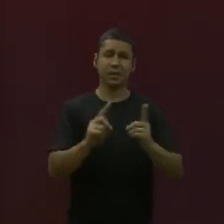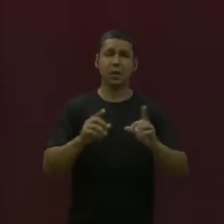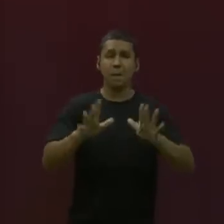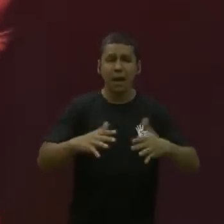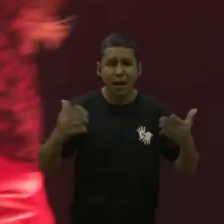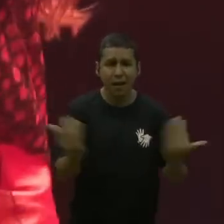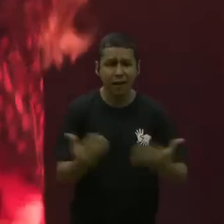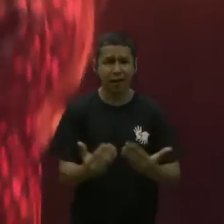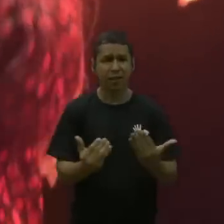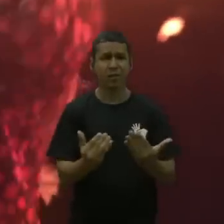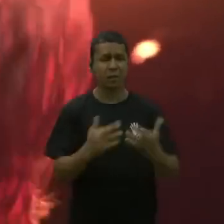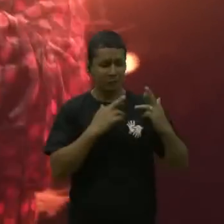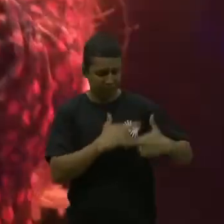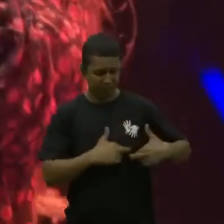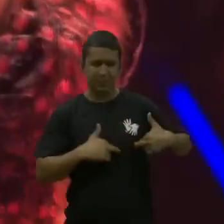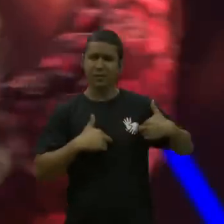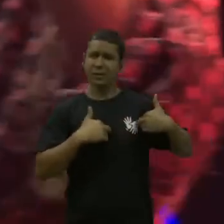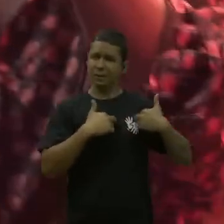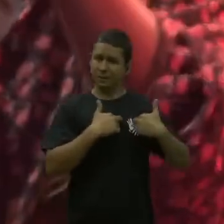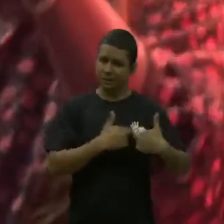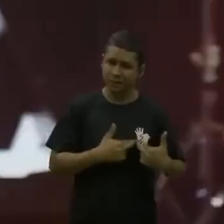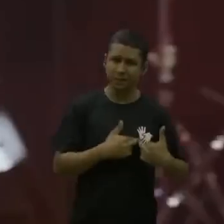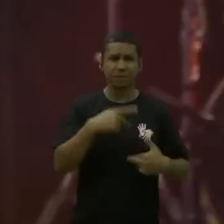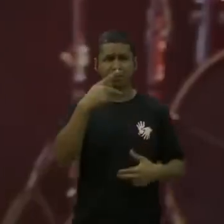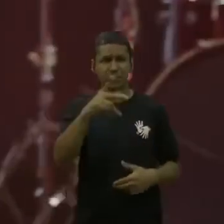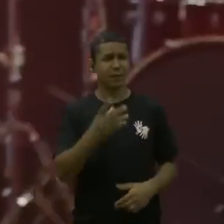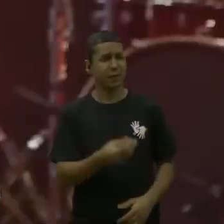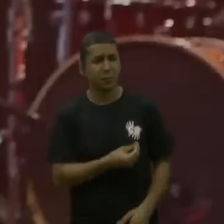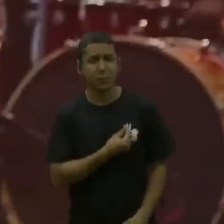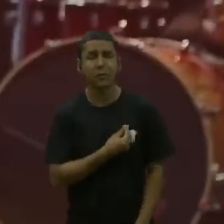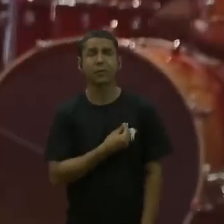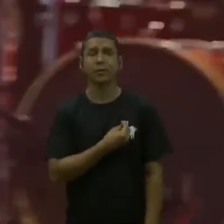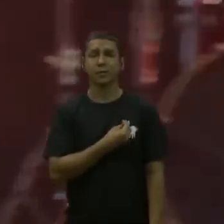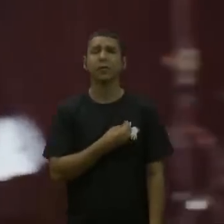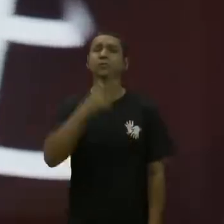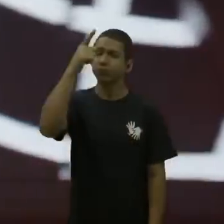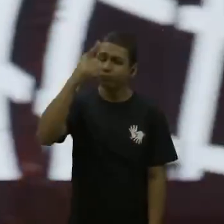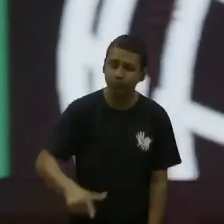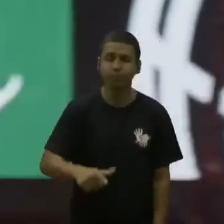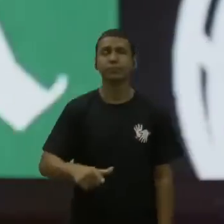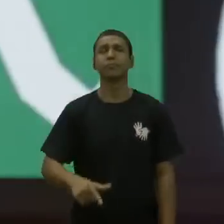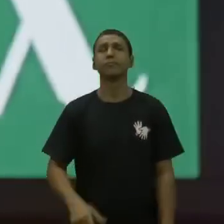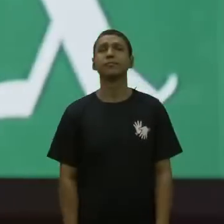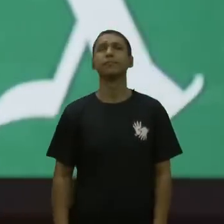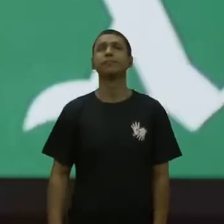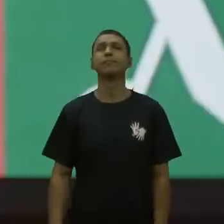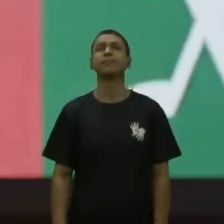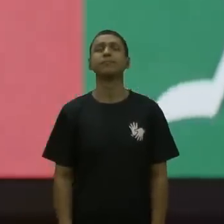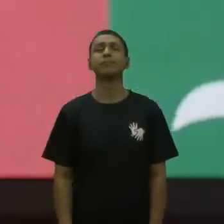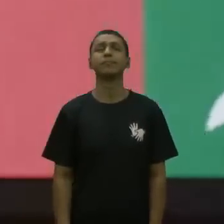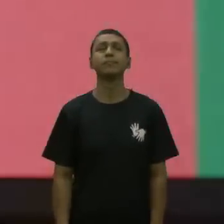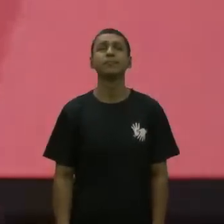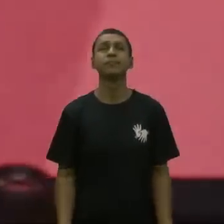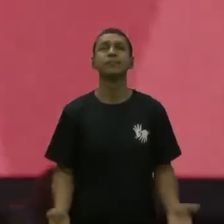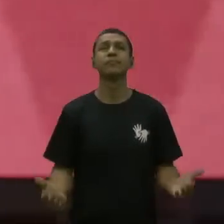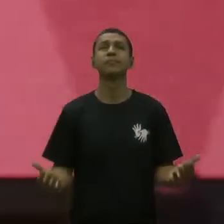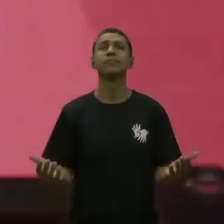de eu restaurar isso sobre a tua vida hoje outra vez.